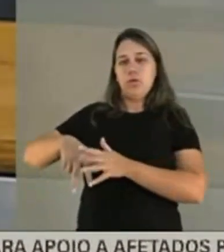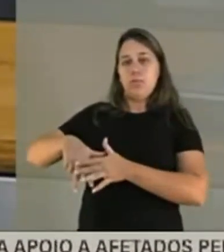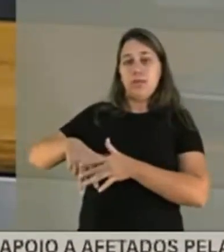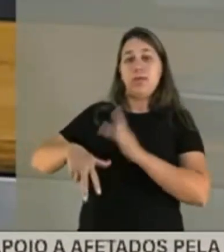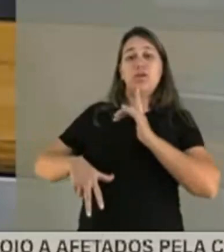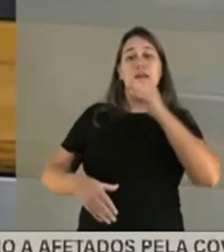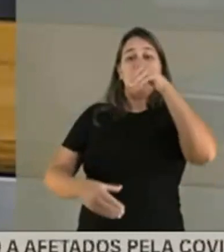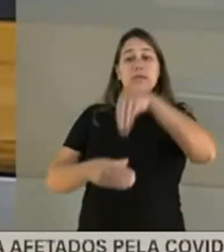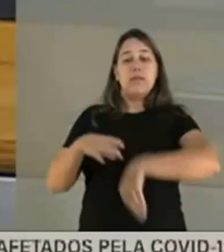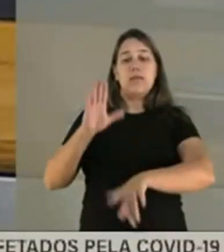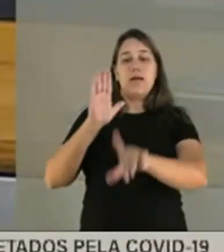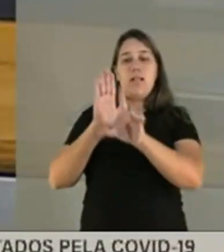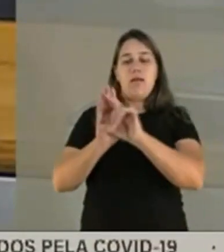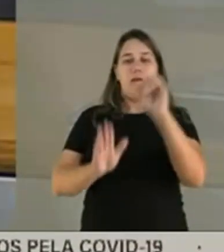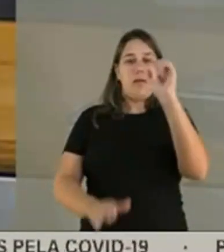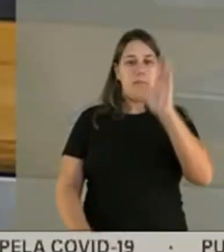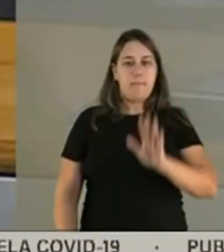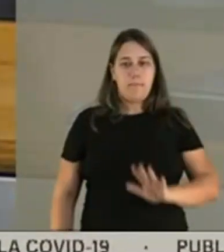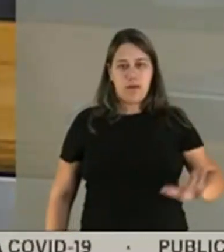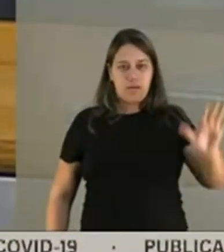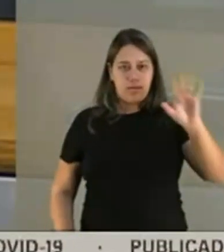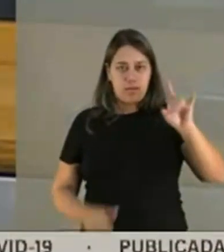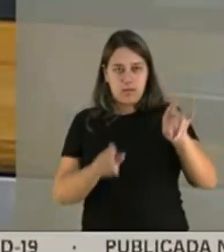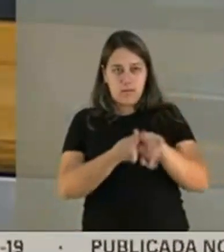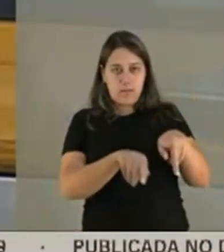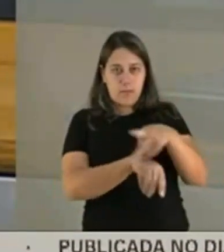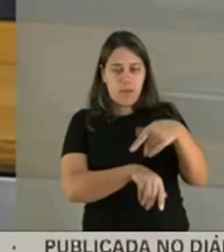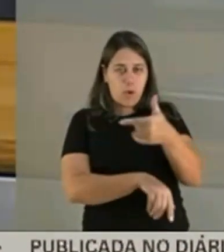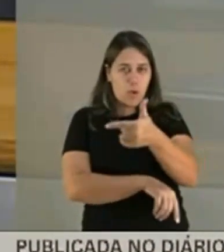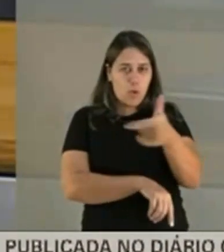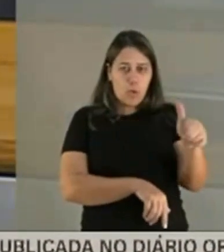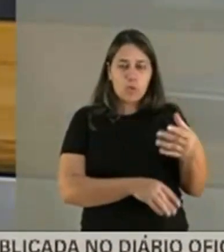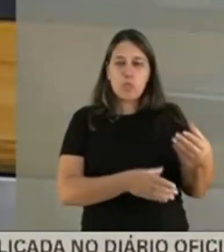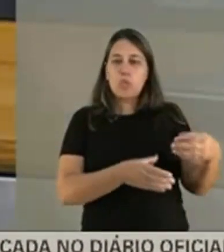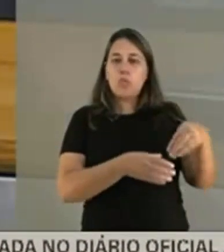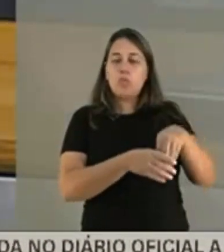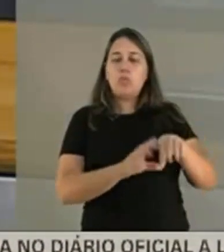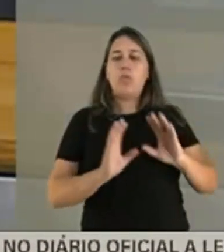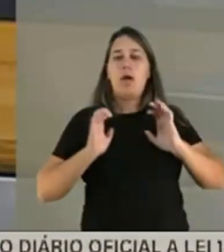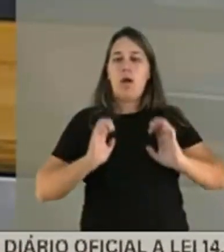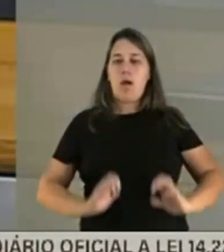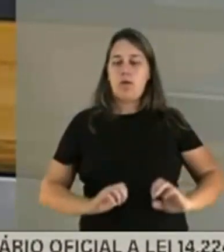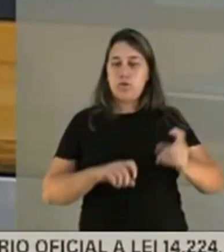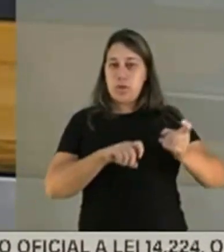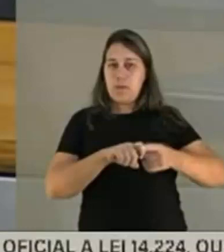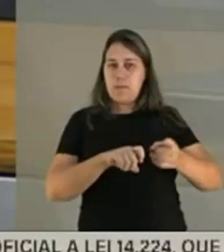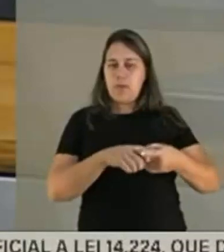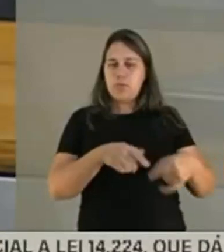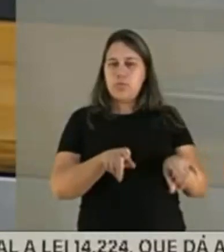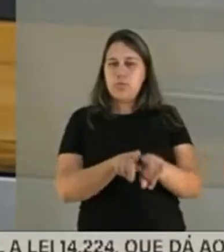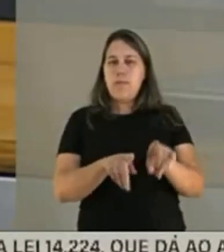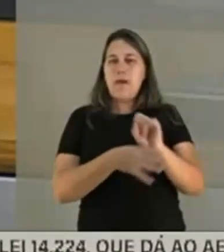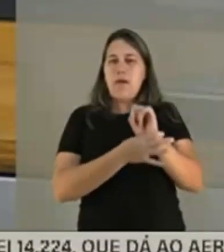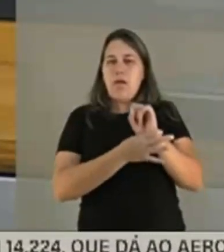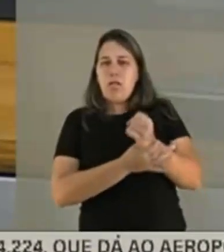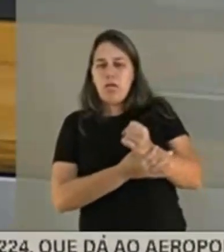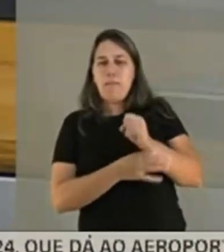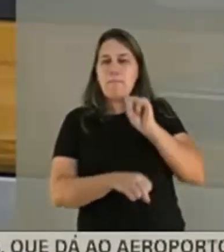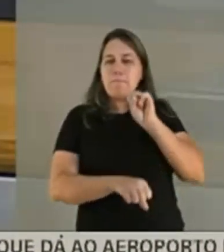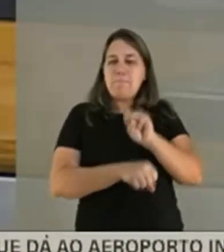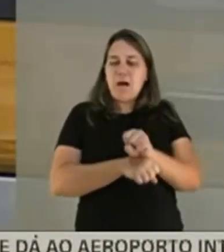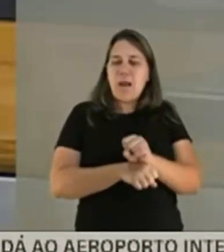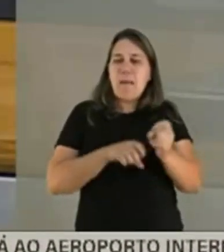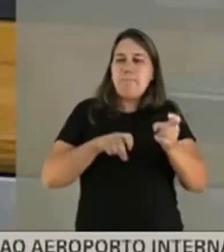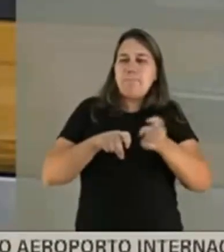na legislação brasileira e internacional, nos códigos de ética médicos. É engessar a medicina em